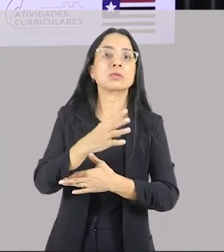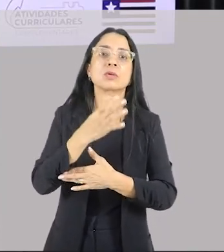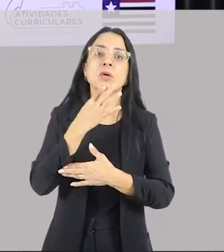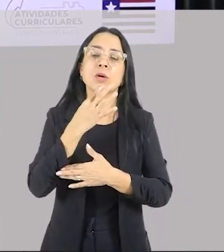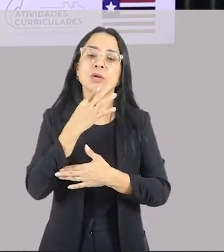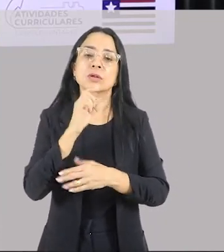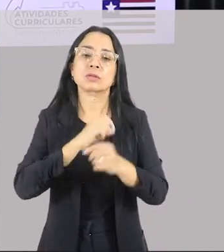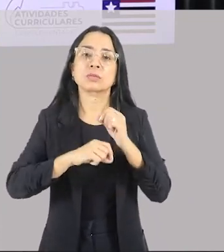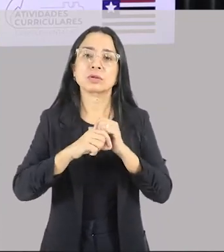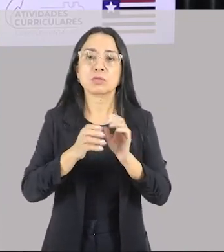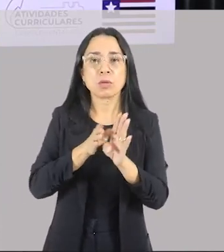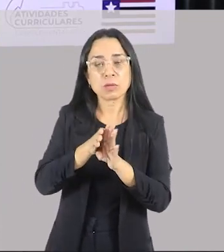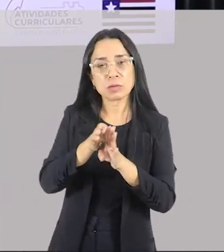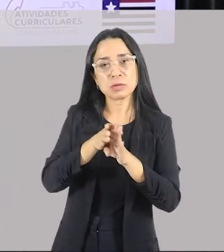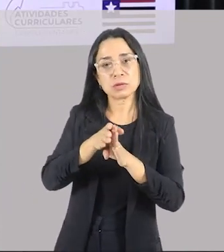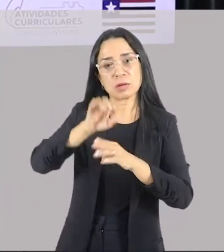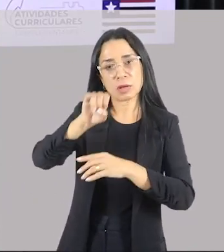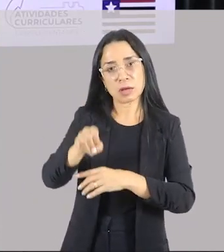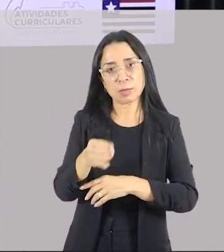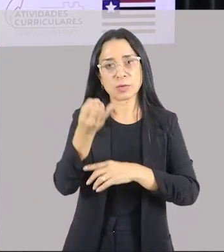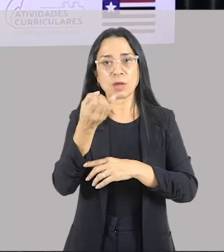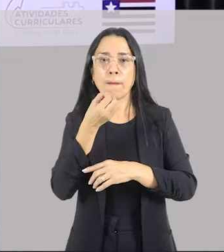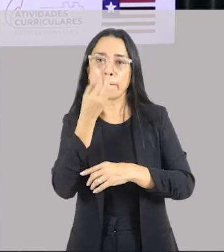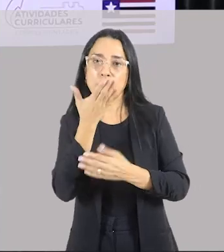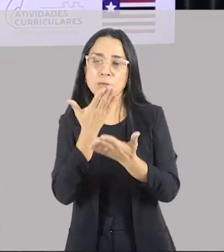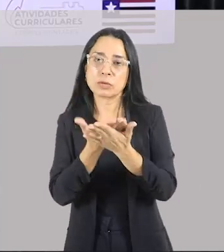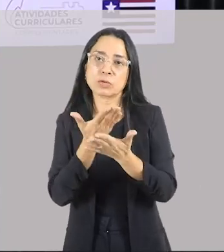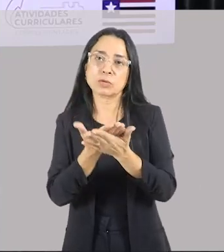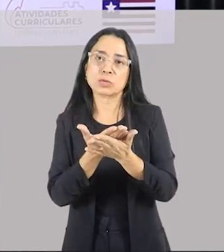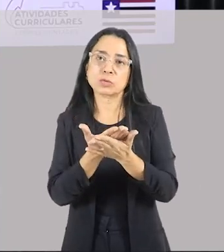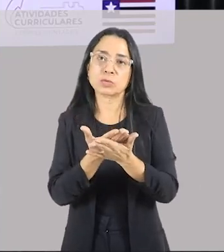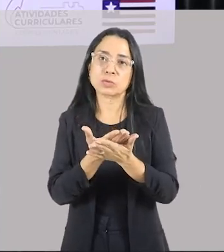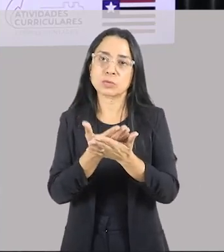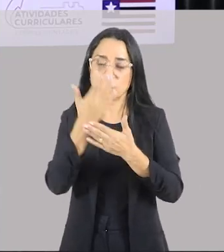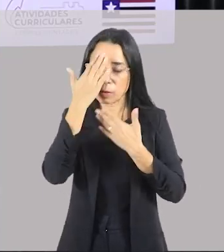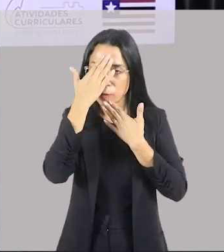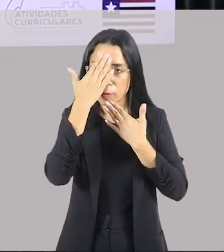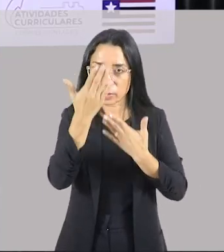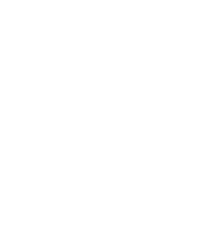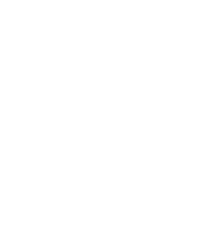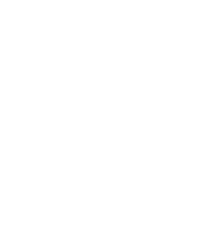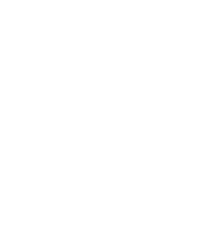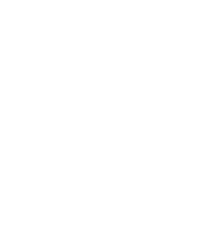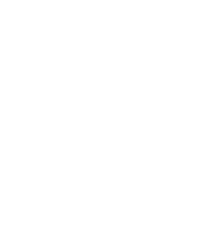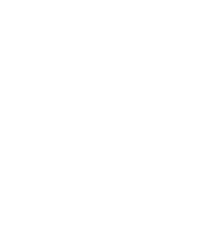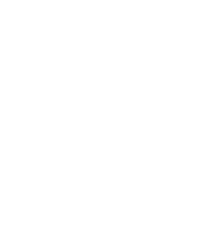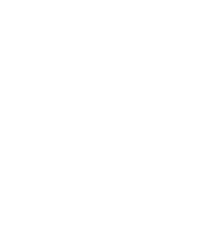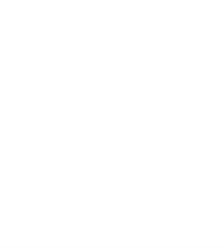orientações, ok? Então aproveite, bons estudos, a minha gratidão e até a próxima.